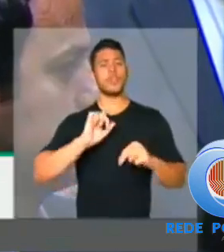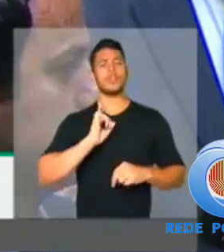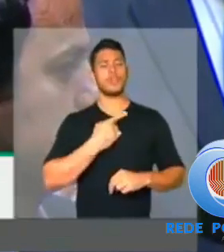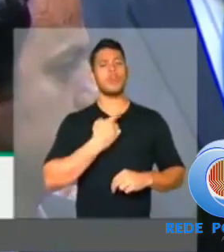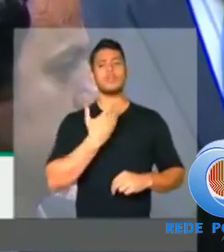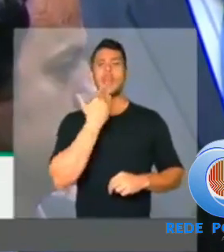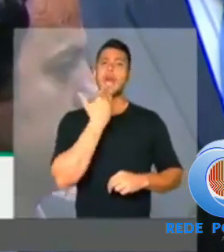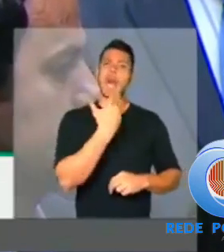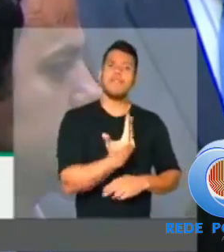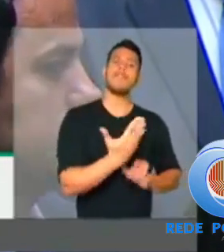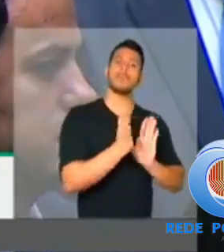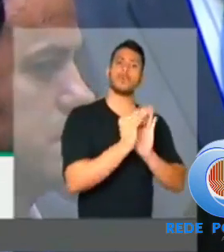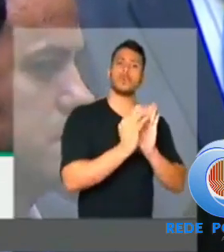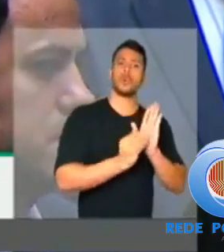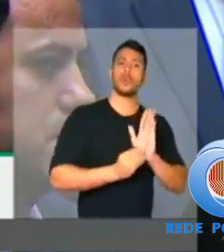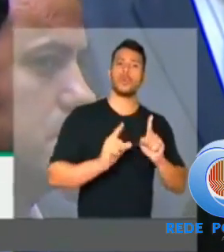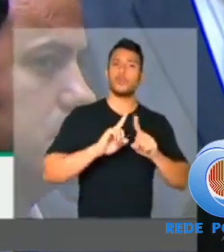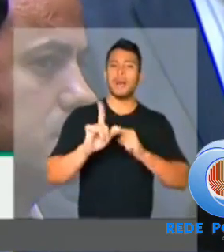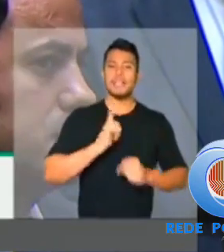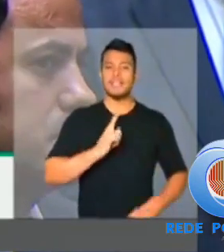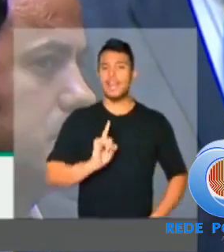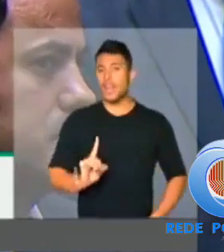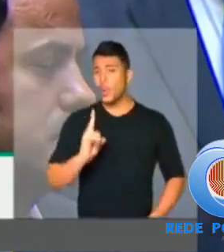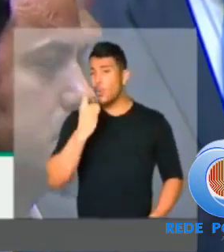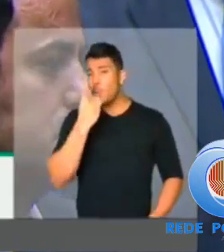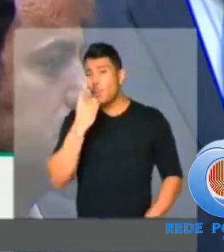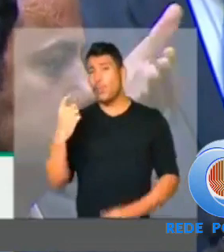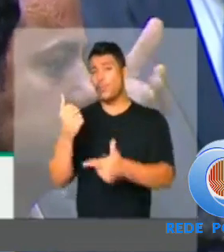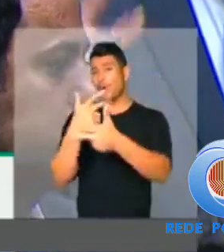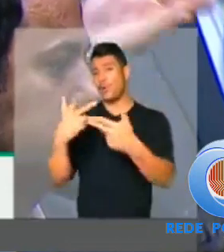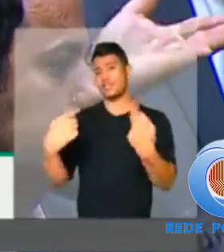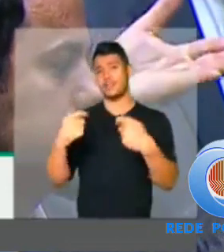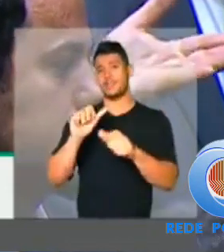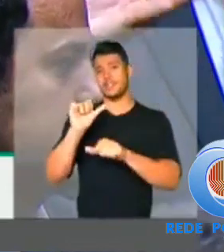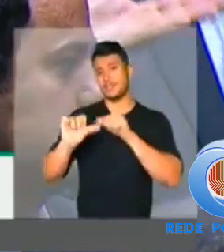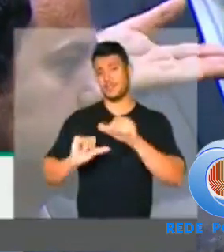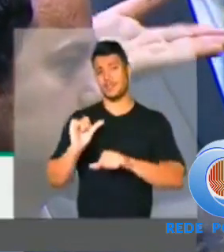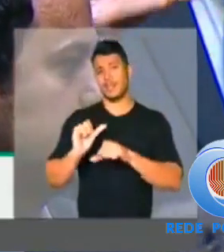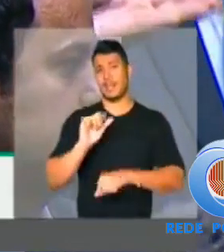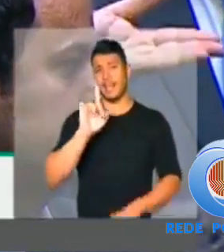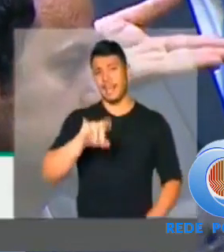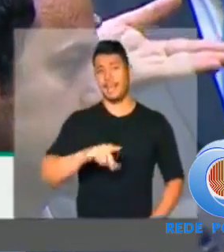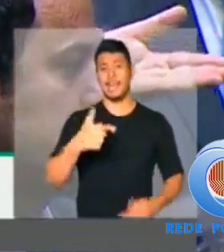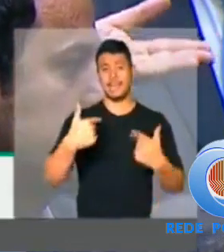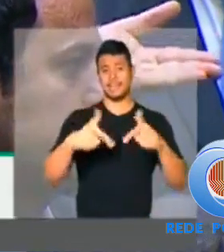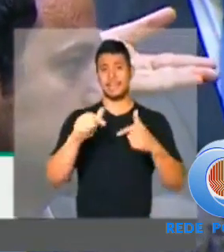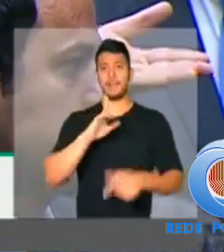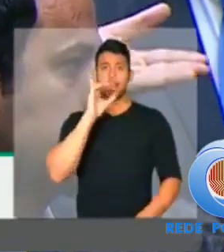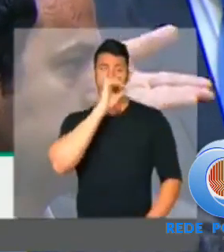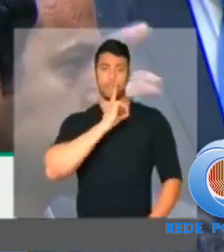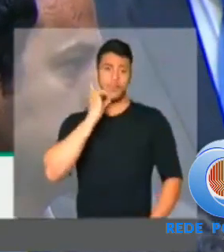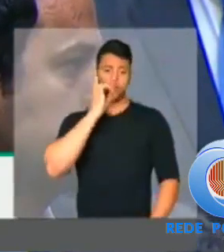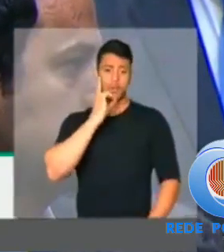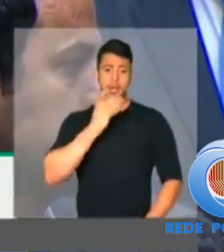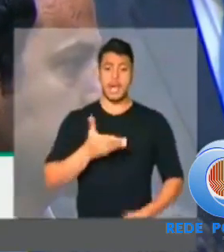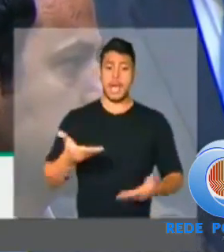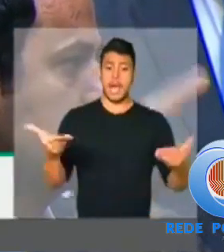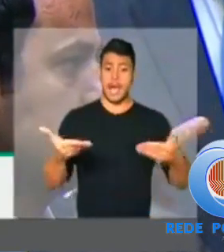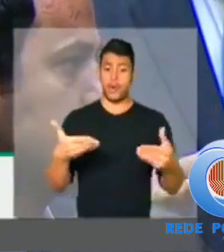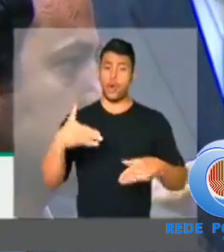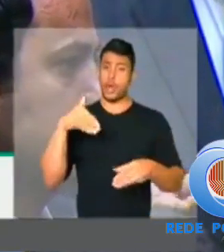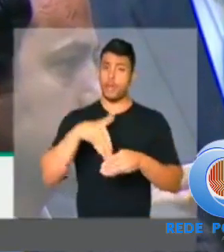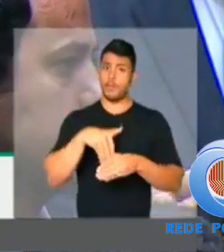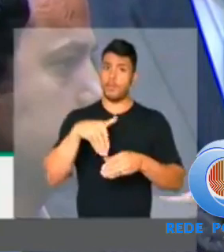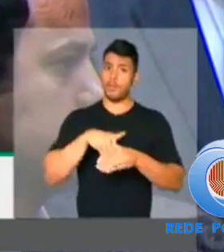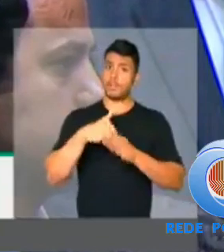ao restante da matéria, mas que pudéssemos chegar a um texto onde pudéssemos consensuar. Por enquanto, a gente vai votar a favor da retirada de pauta, mas